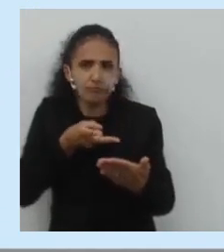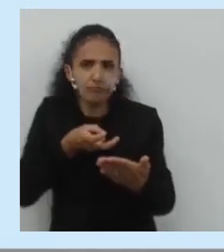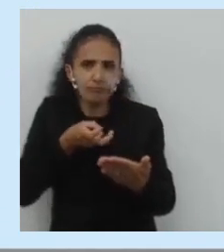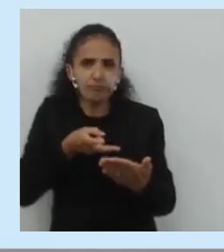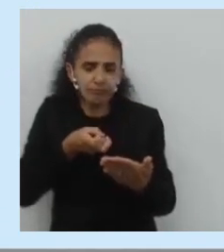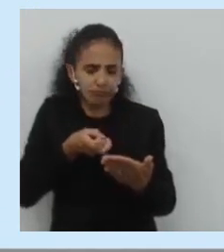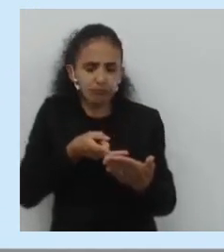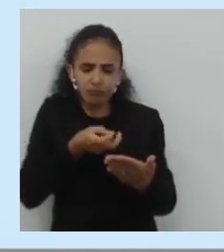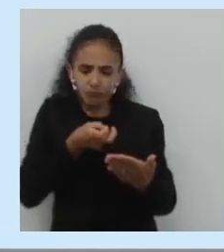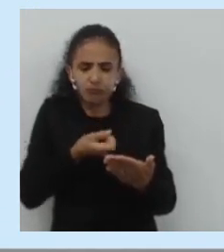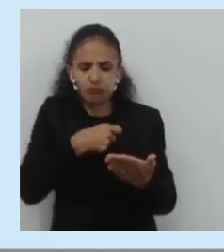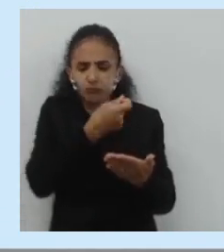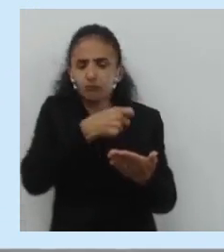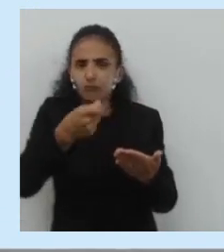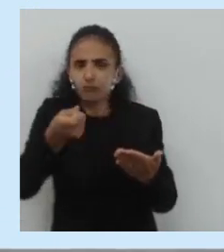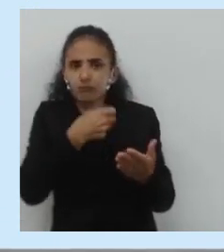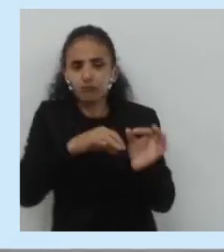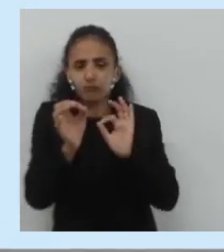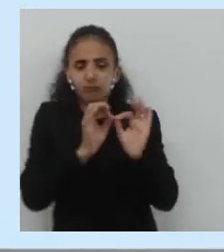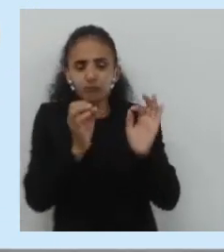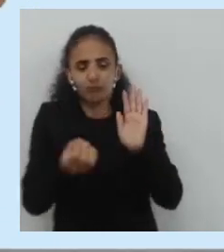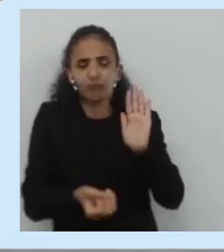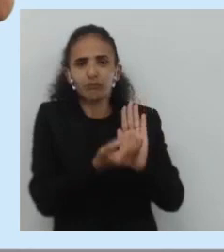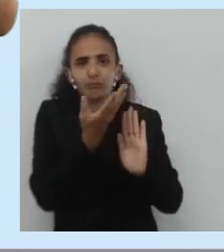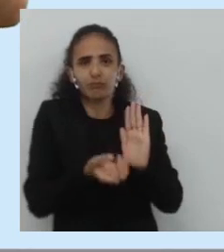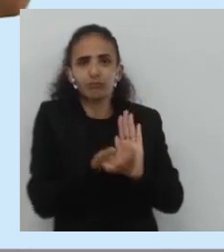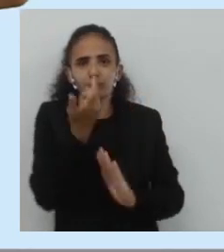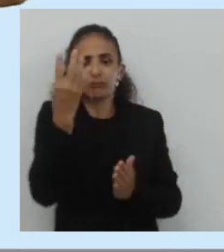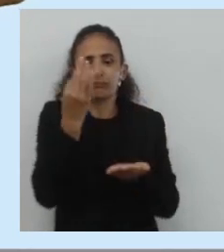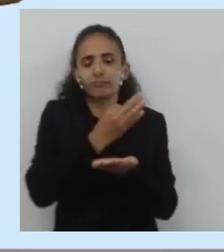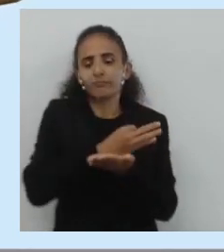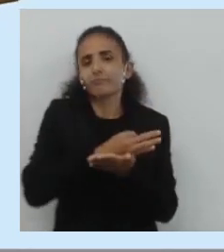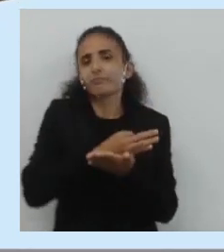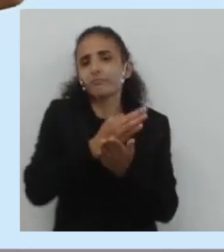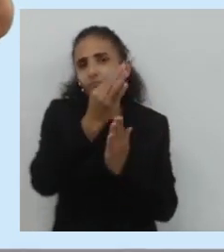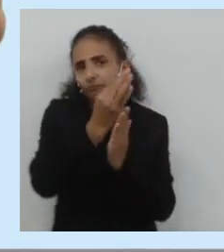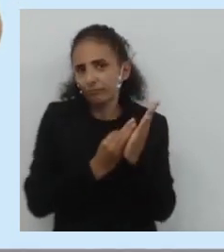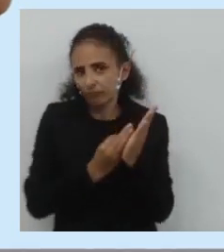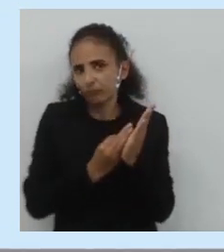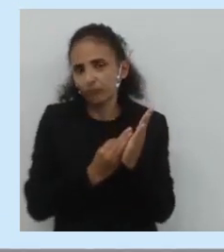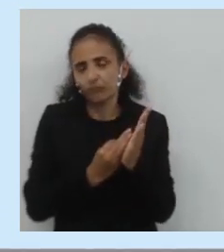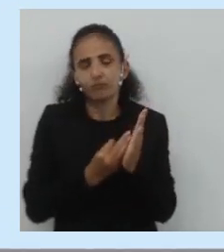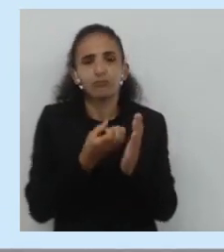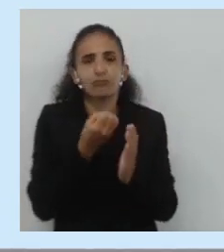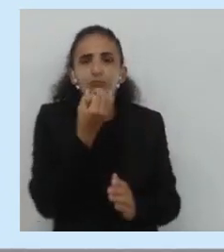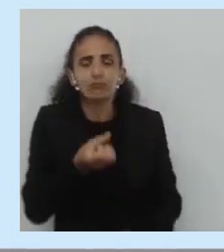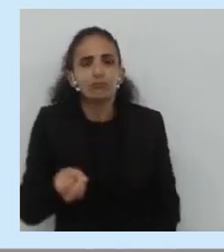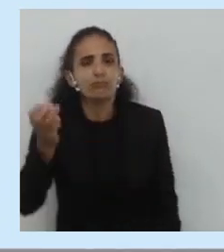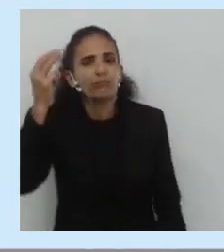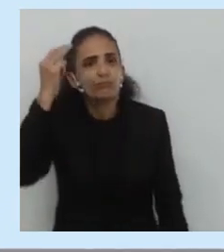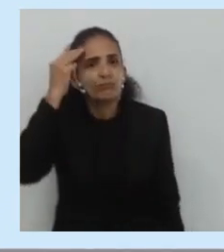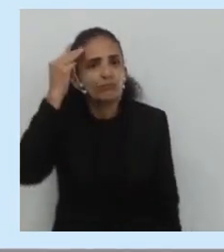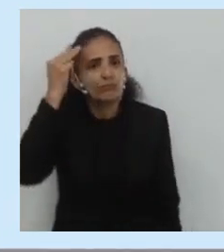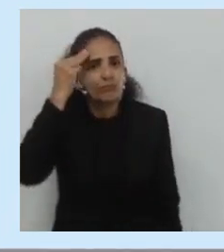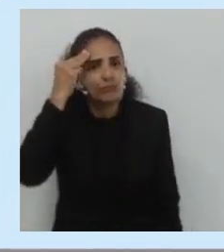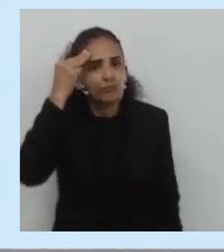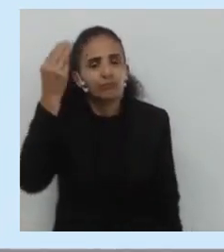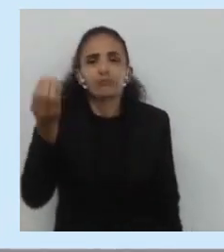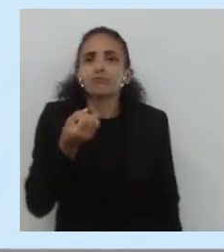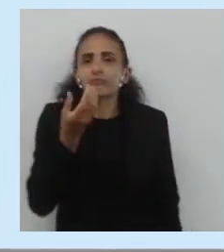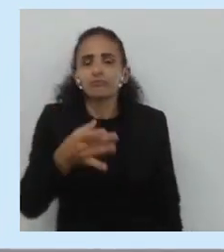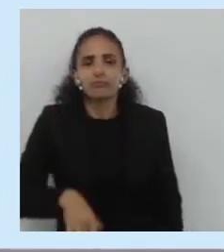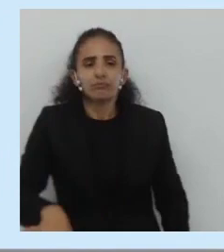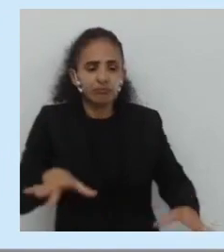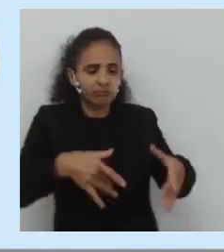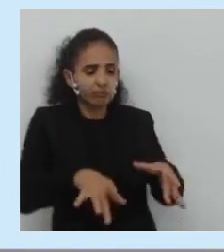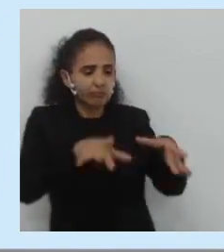principais e recompor o texto. É importante isso. Isso ajuda a memorização e também